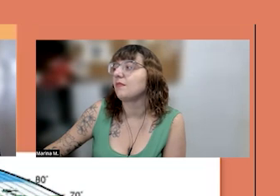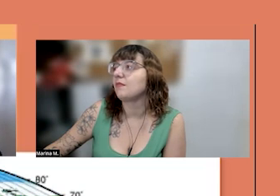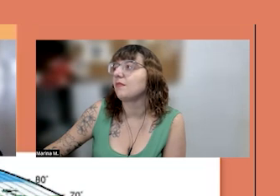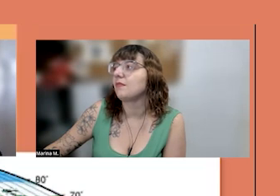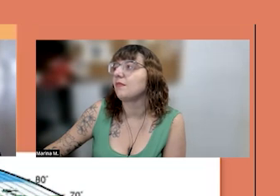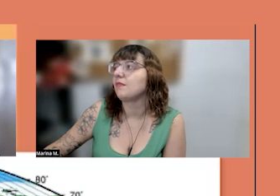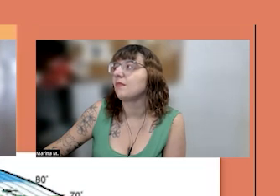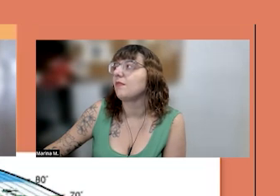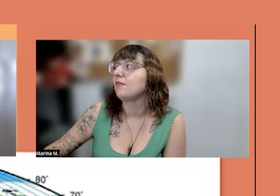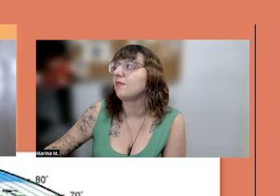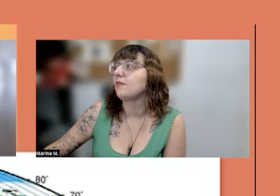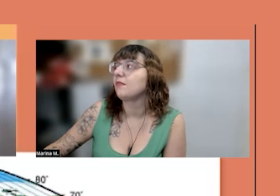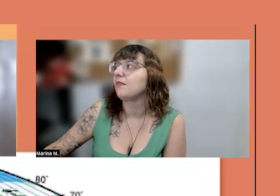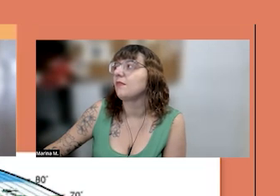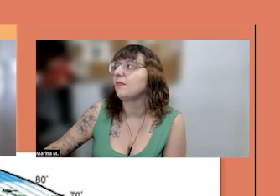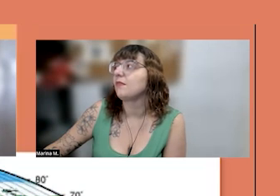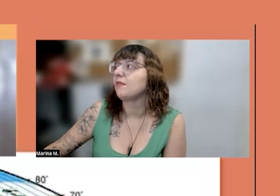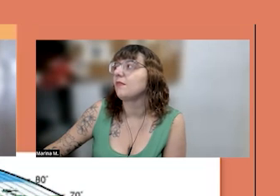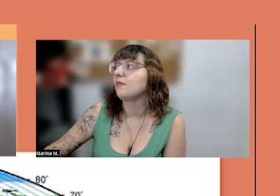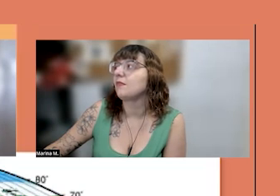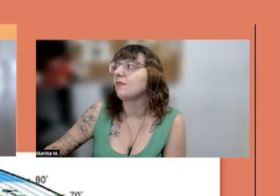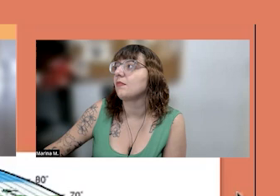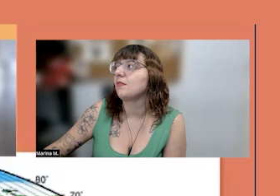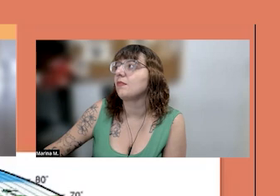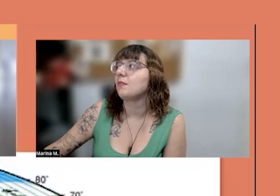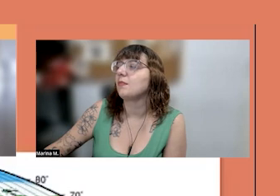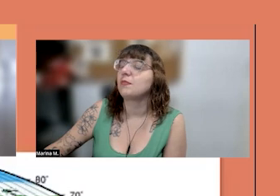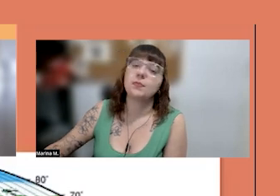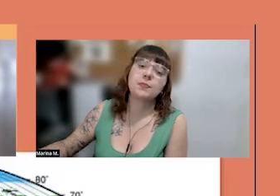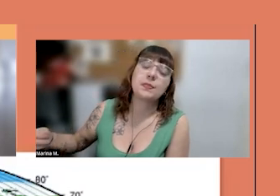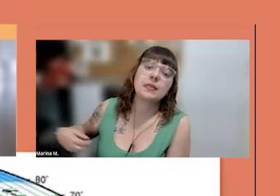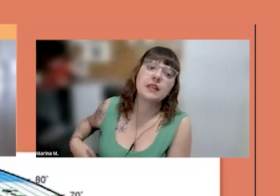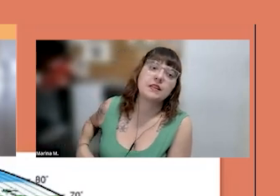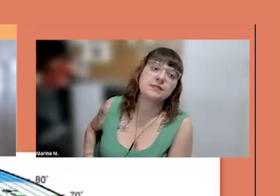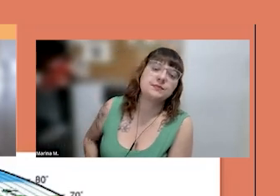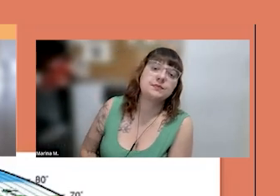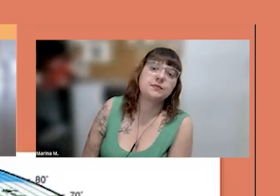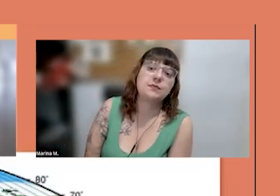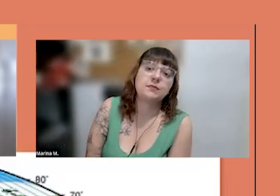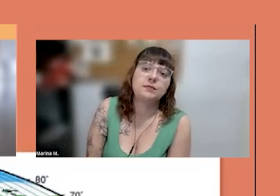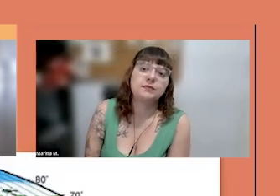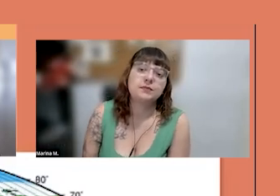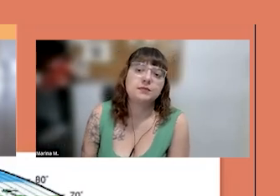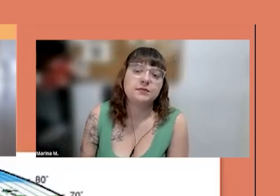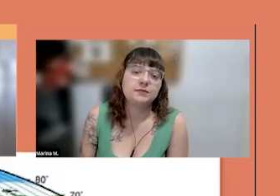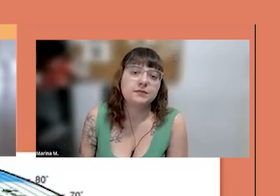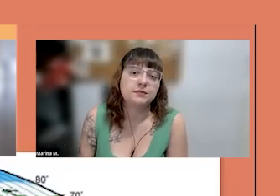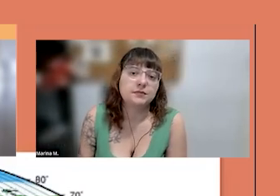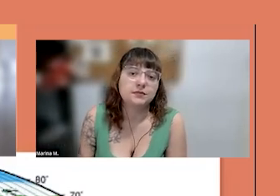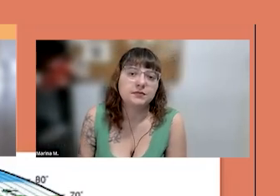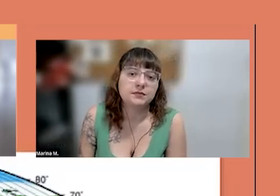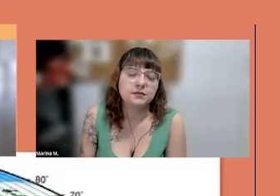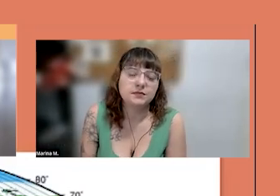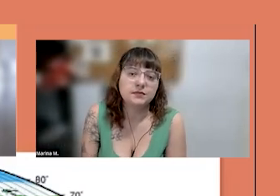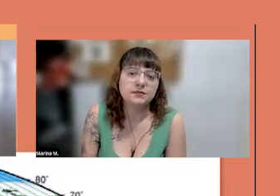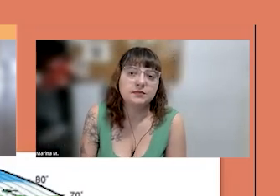superfície terrestre para definir a localização de qualquer ponto. Então, né, as linhas verticais representam a longitude e as linhas horizontais